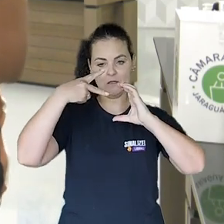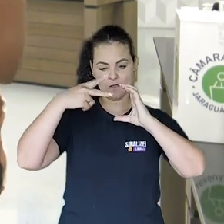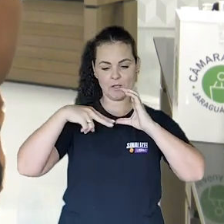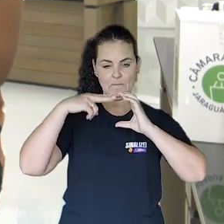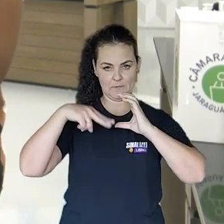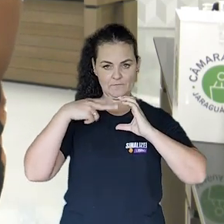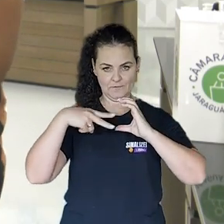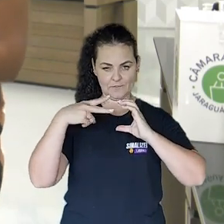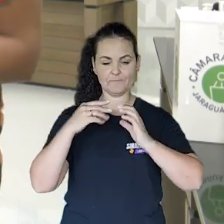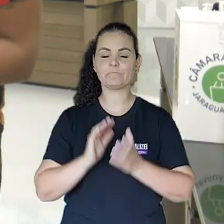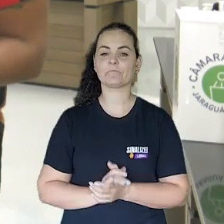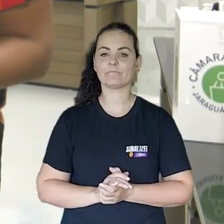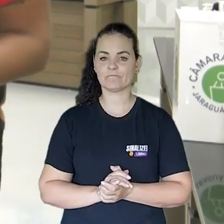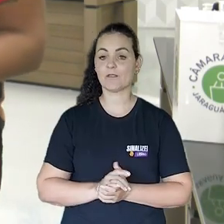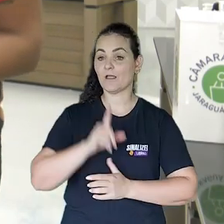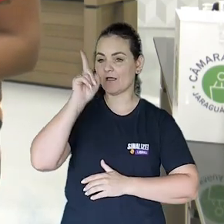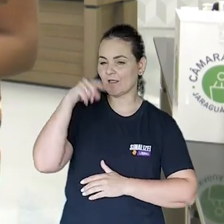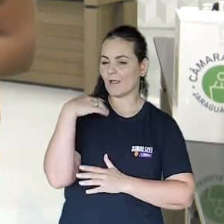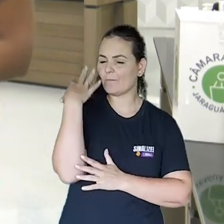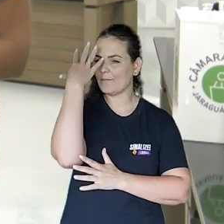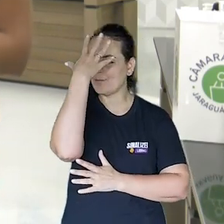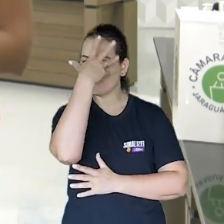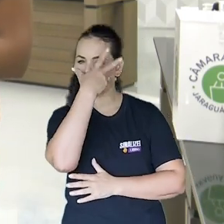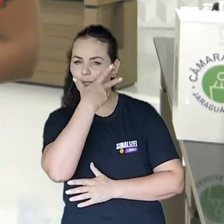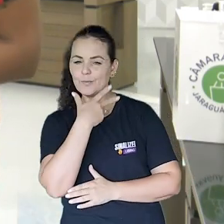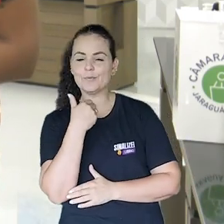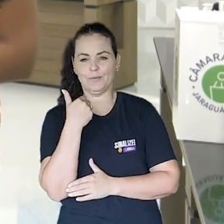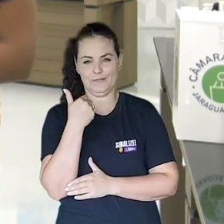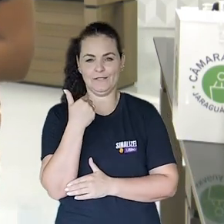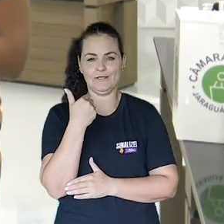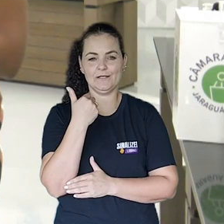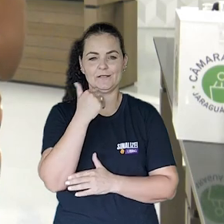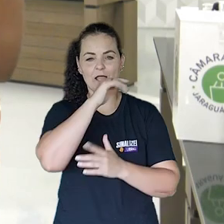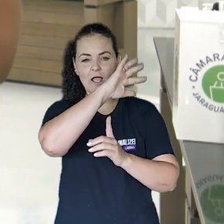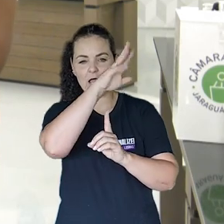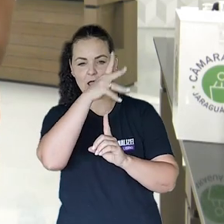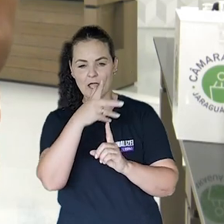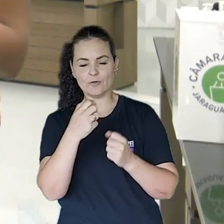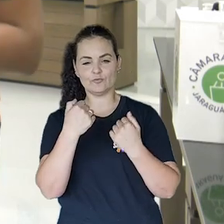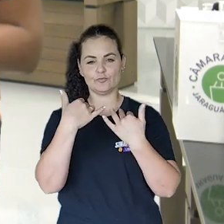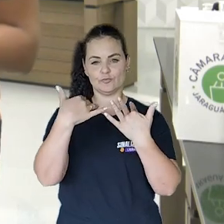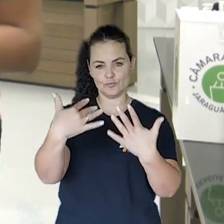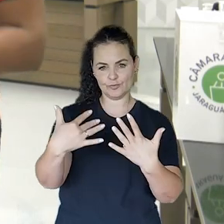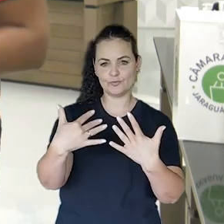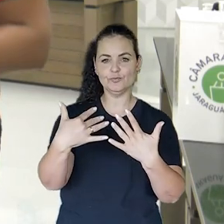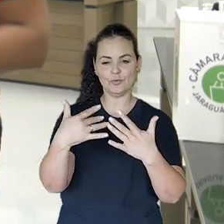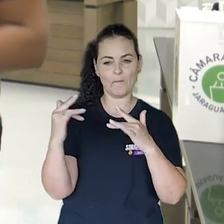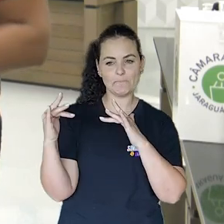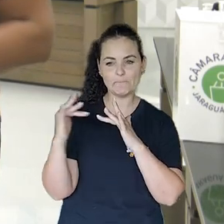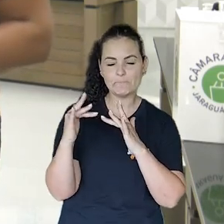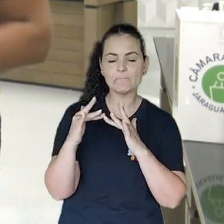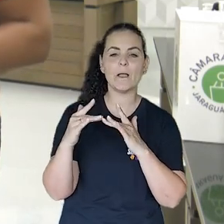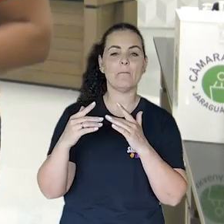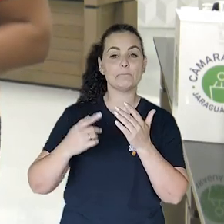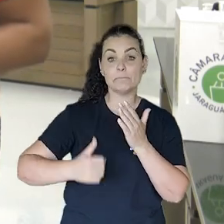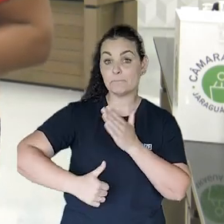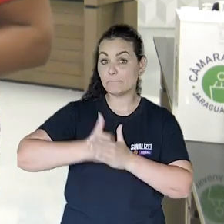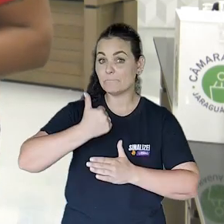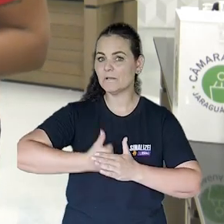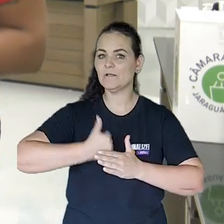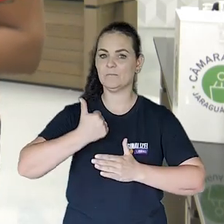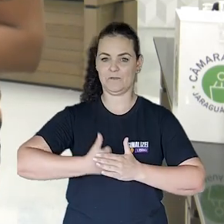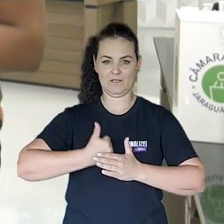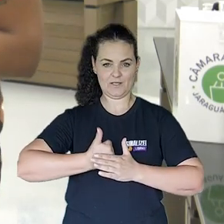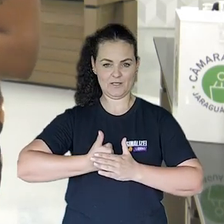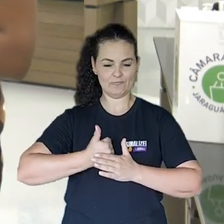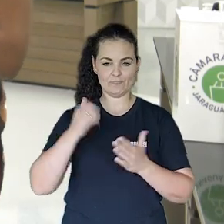deles, né? E a oficialização de todo esse processo aqui que foi realizado por toda a equipe, né, que conduz o programa